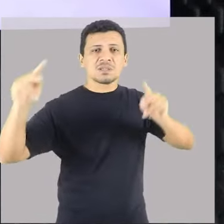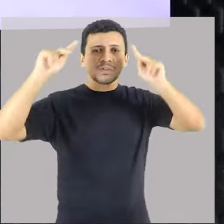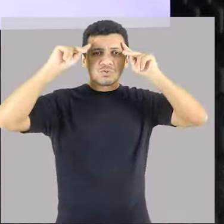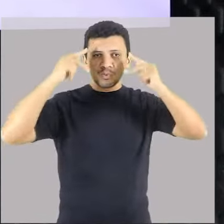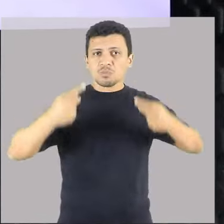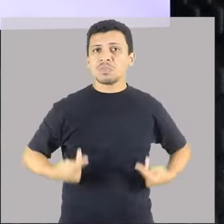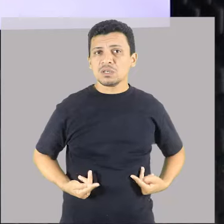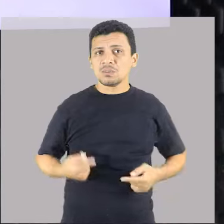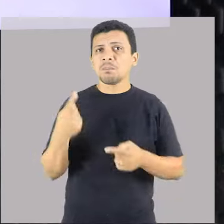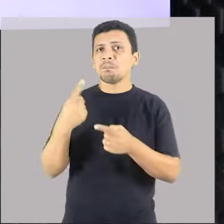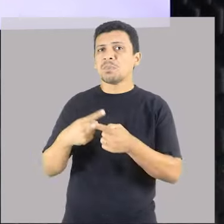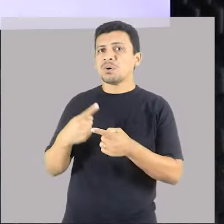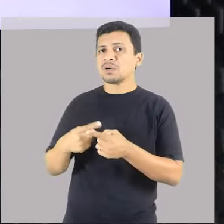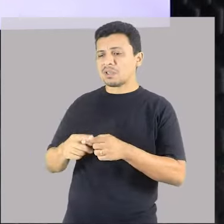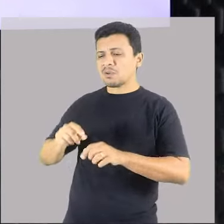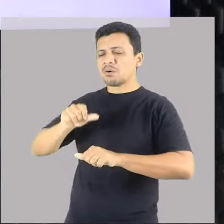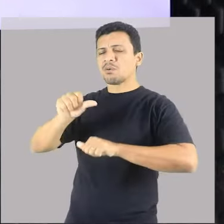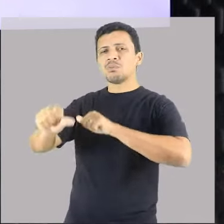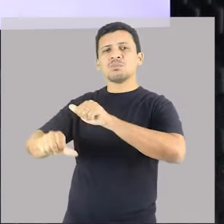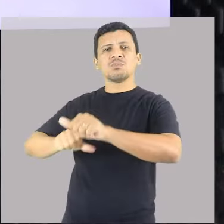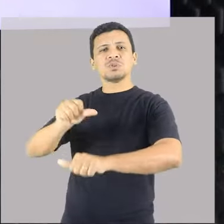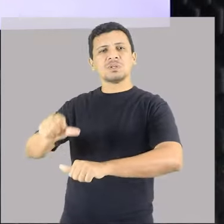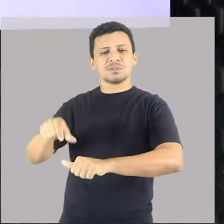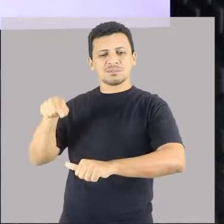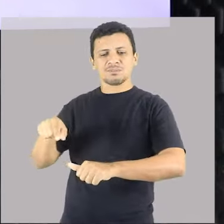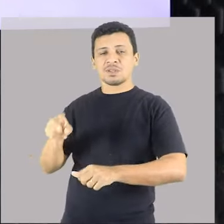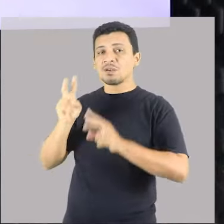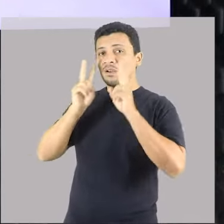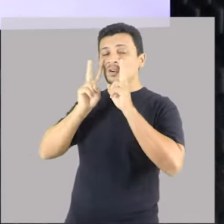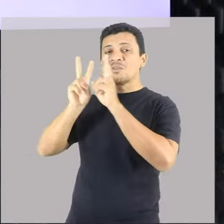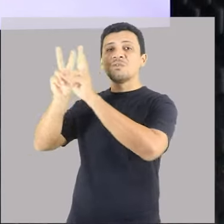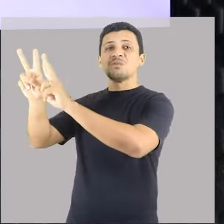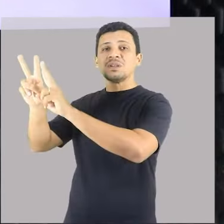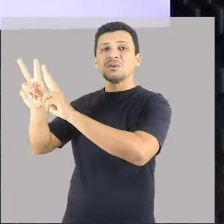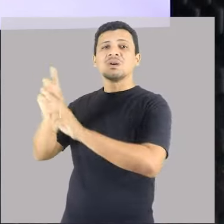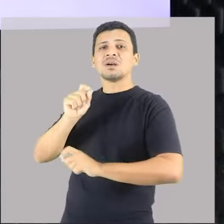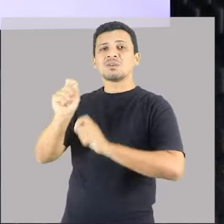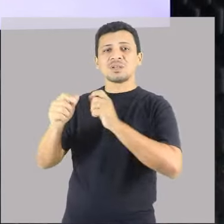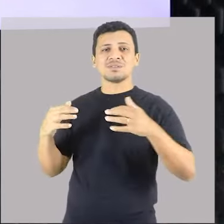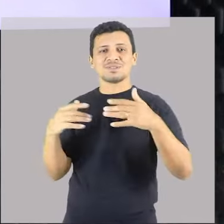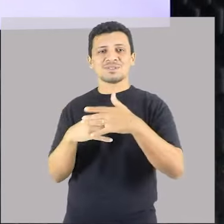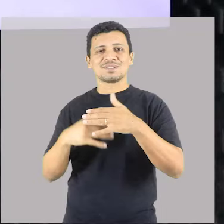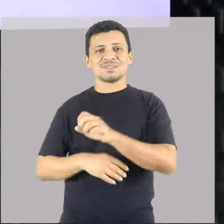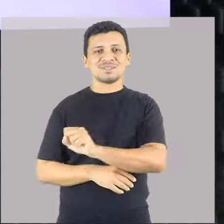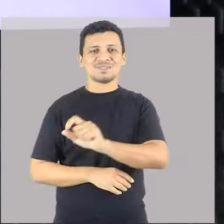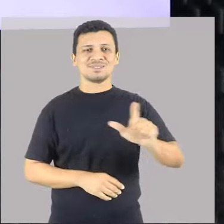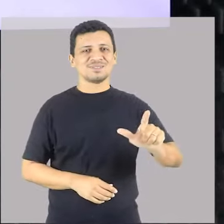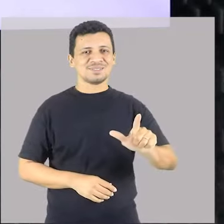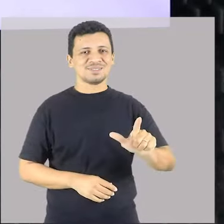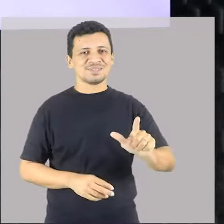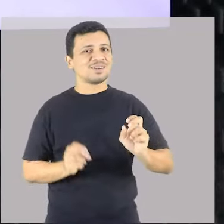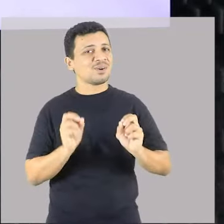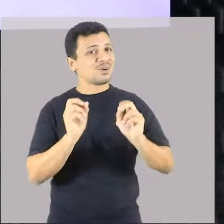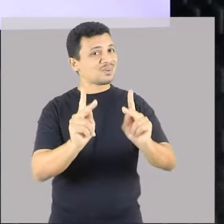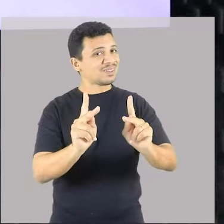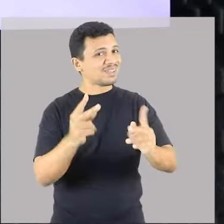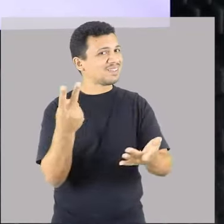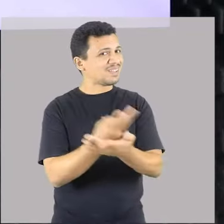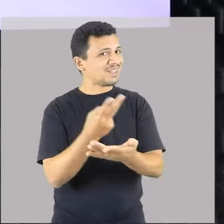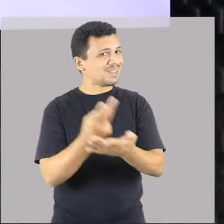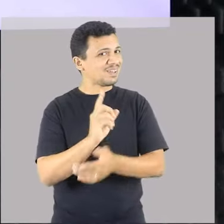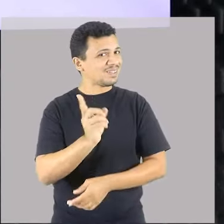humano a modificou como a gente pode ver aqui o nosso Belo cartão postal da nossa cidade fechou tranquilo não vai errar